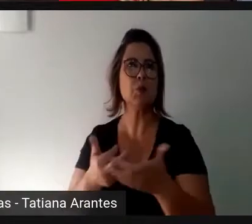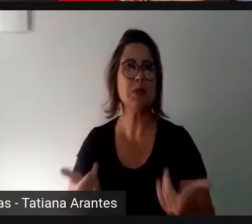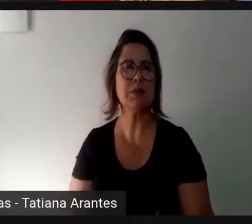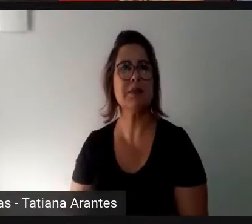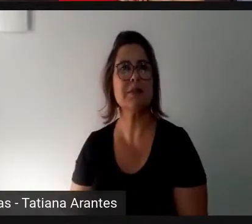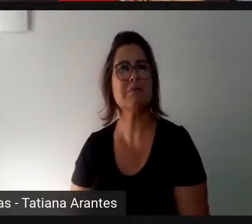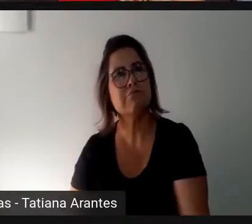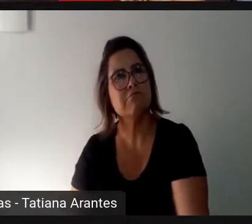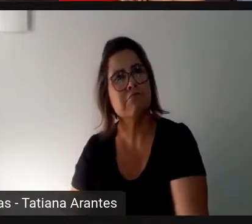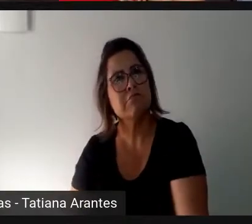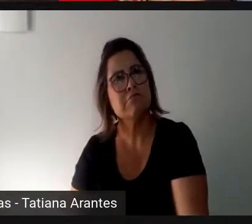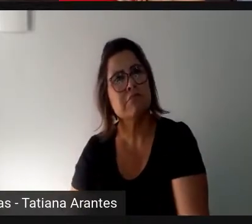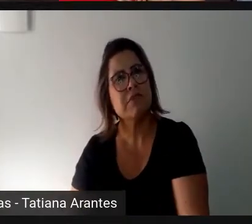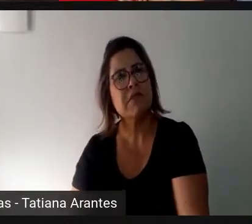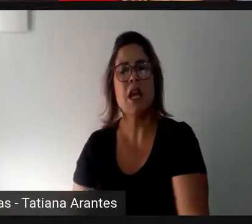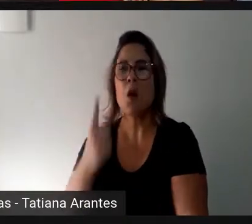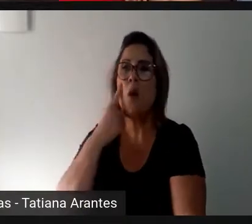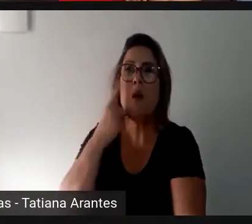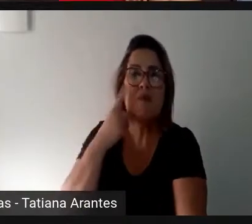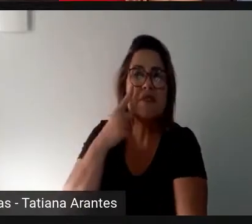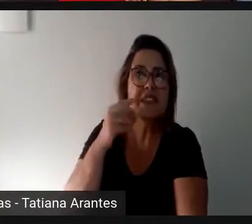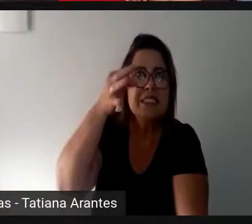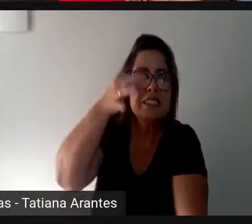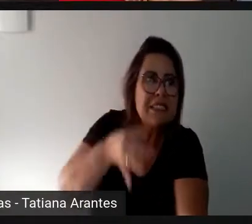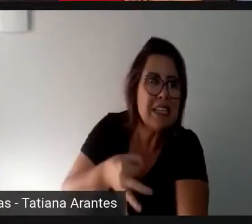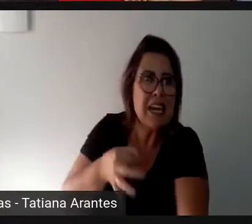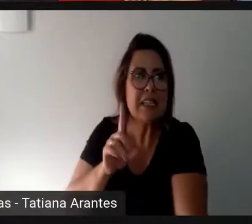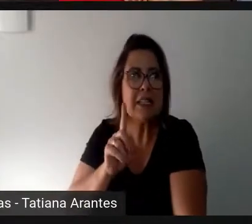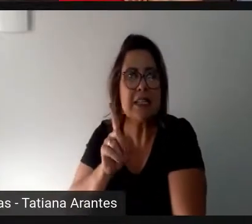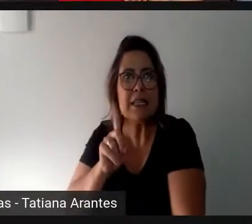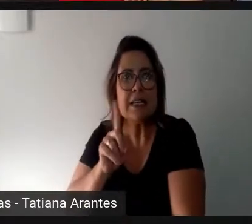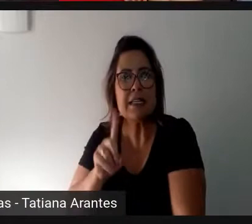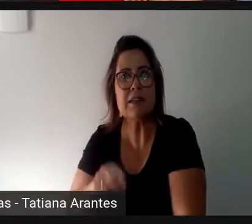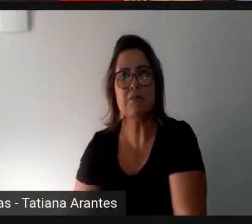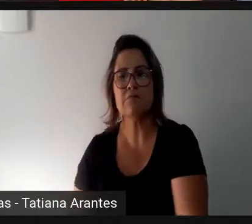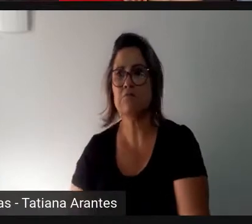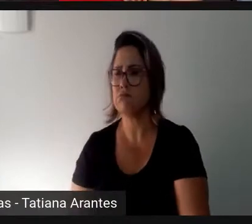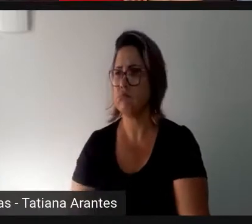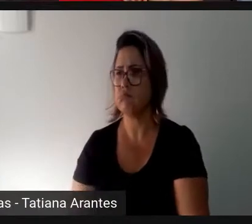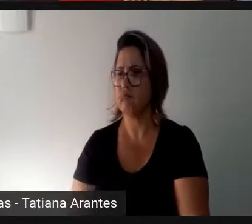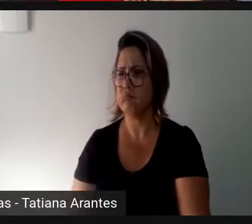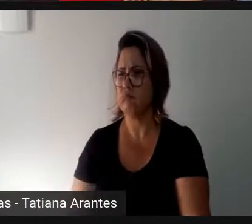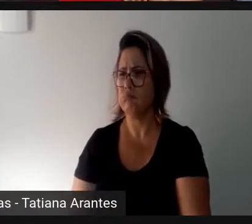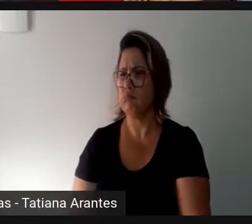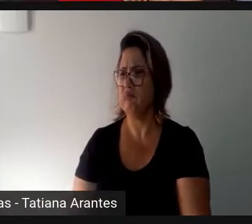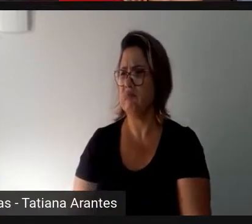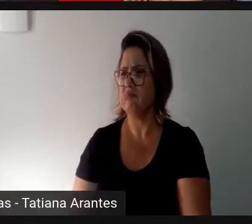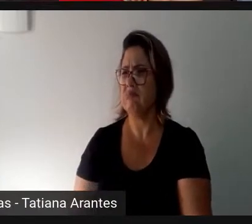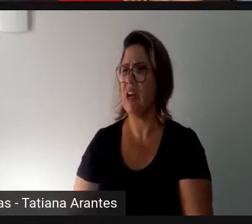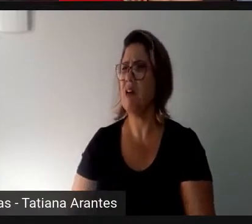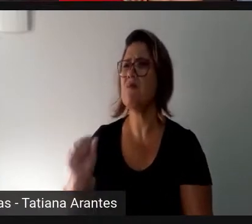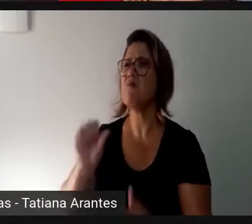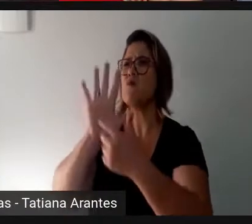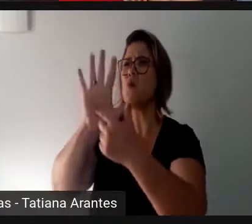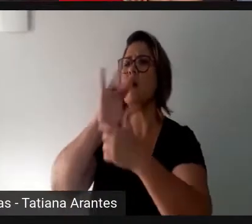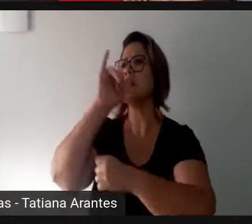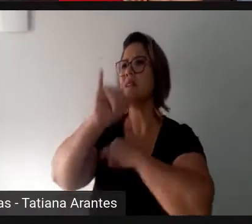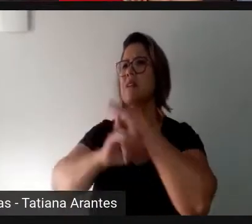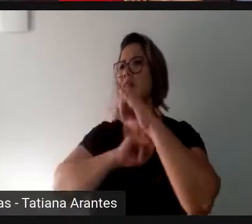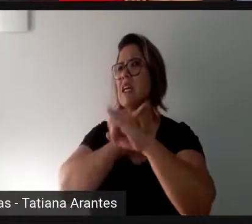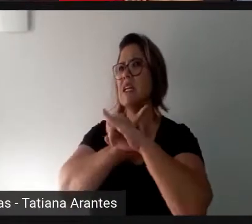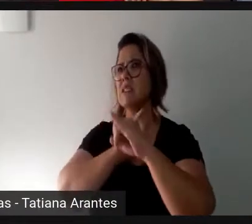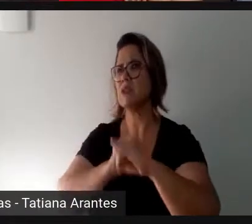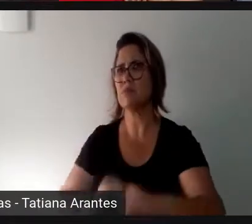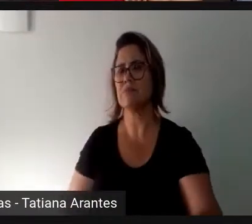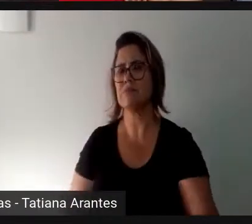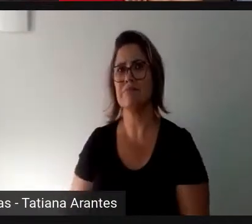vocês veem se está certo e tal? Não, a gente não vê isso, a gente bota na internet. Aí ele mostrou,